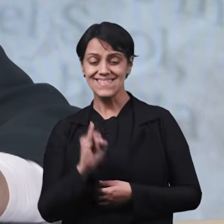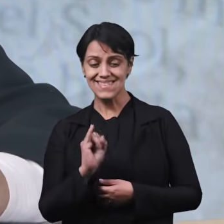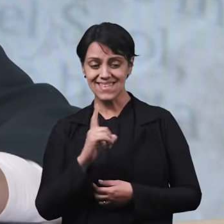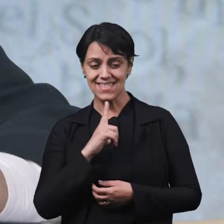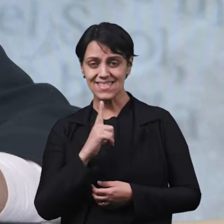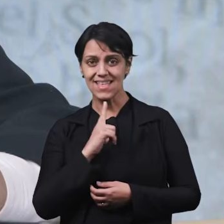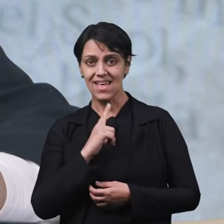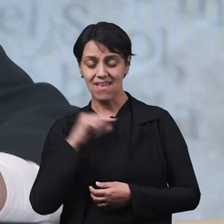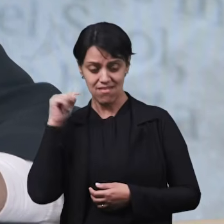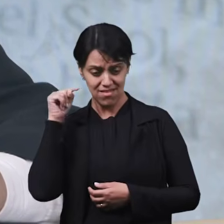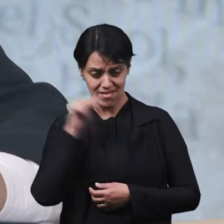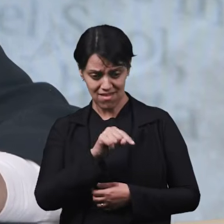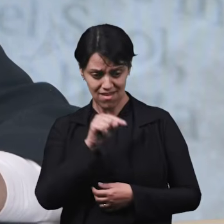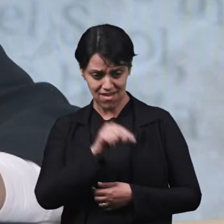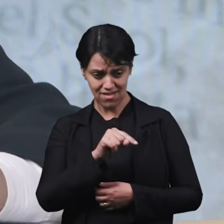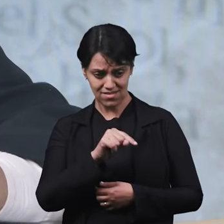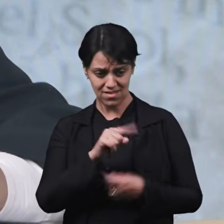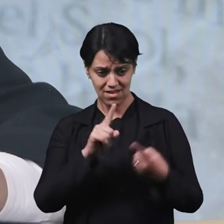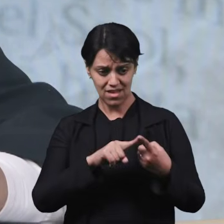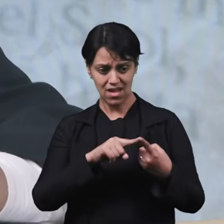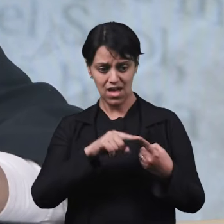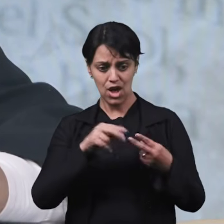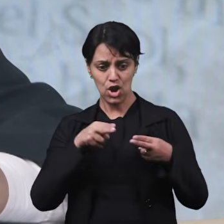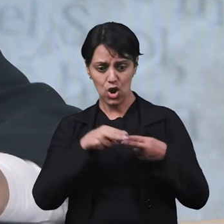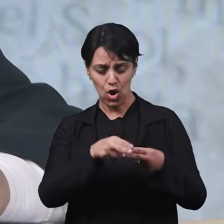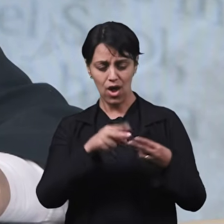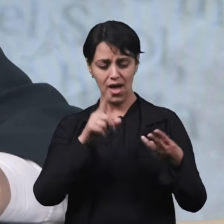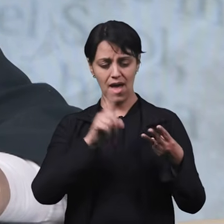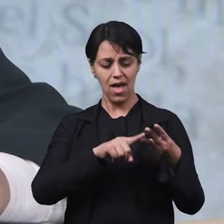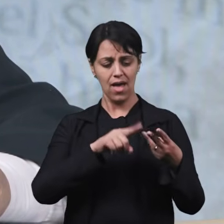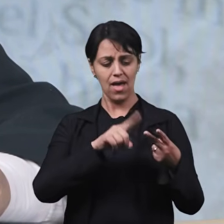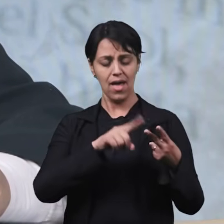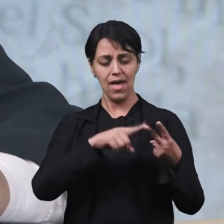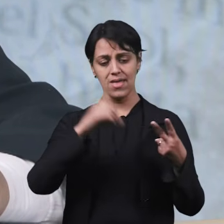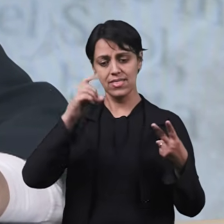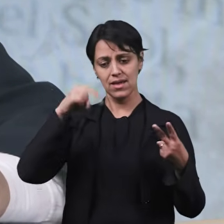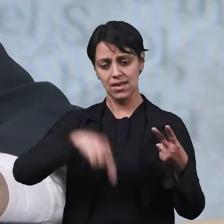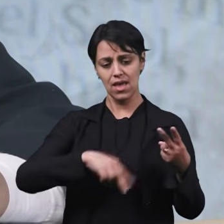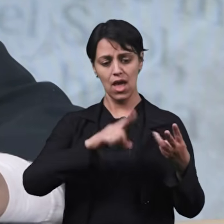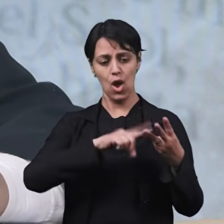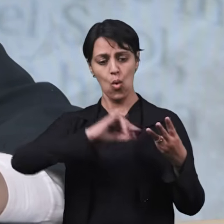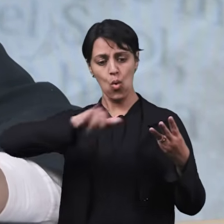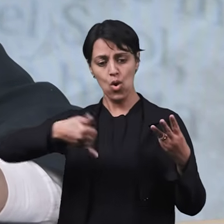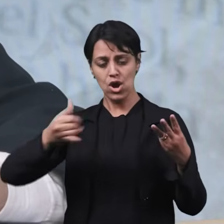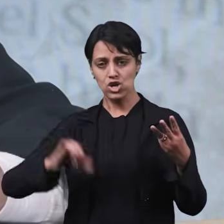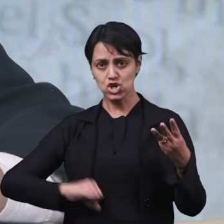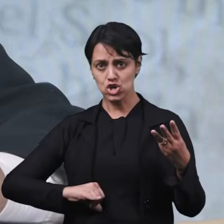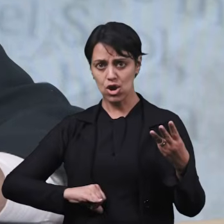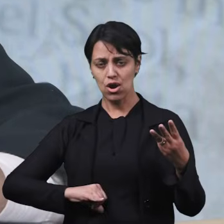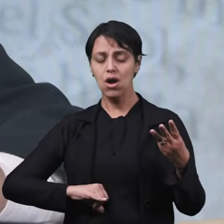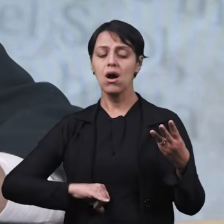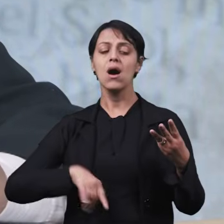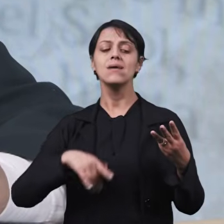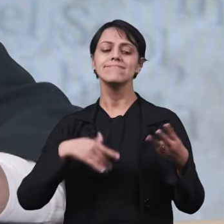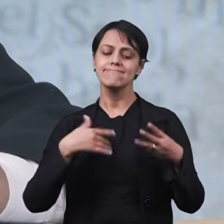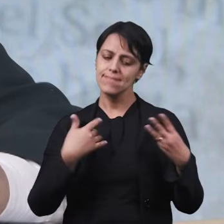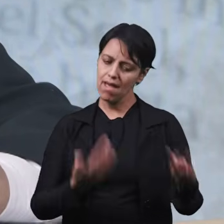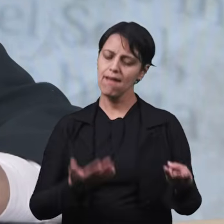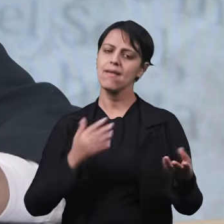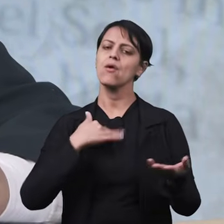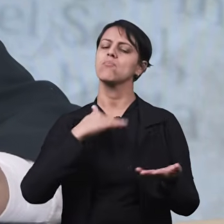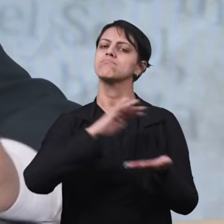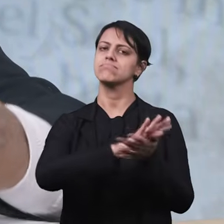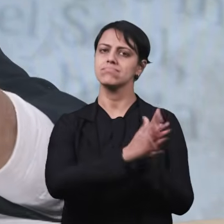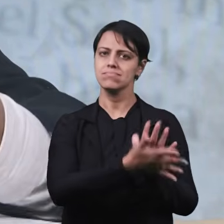estivessem nessa cidade Noé, Daniel e Jó, ainda assim ela seria destruída. Então veja como